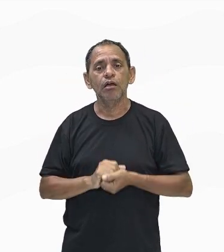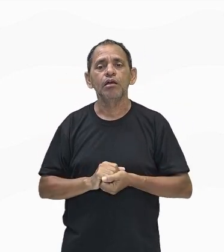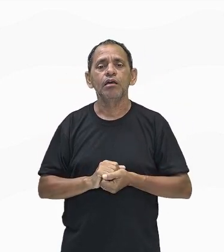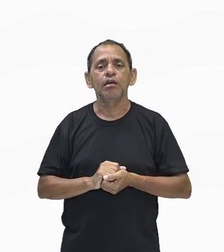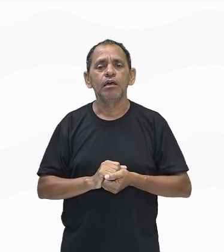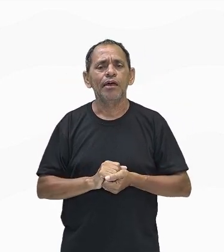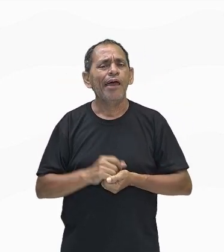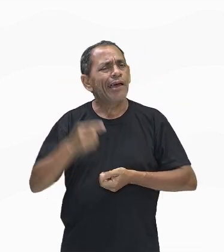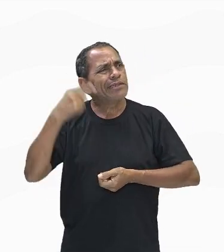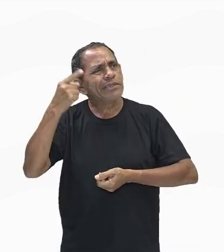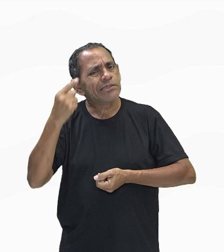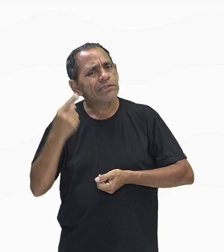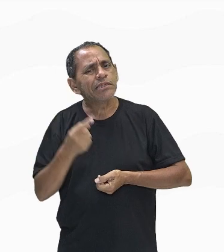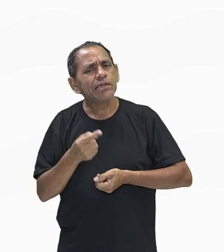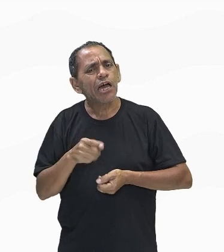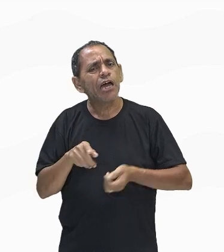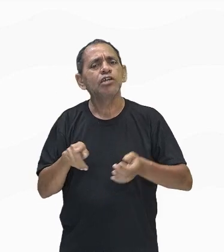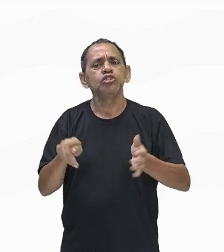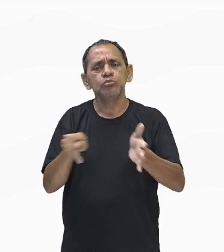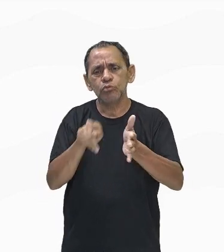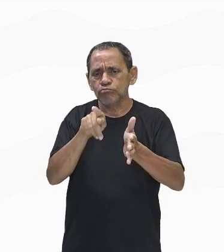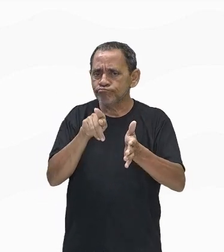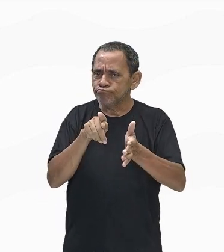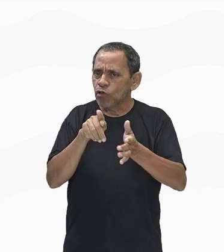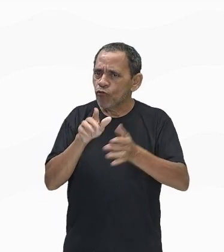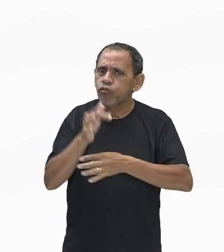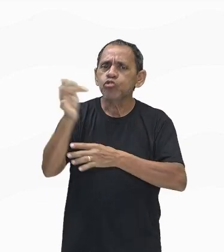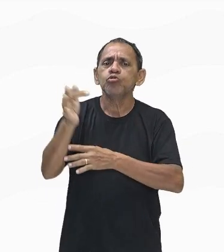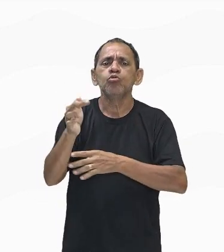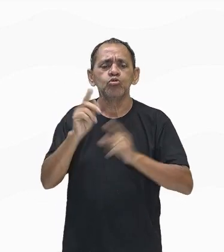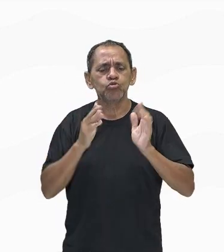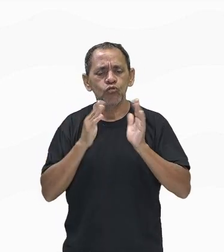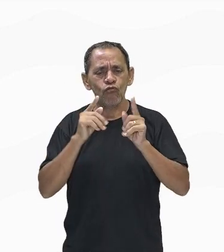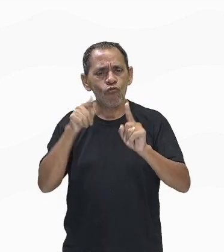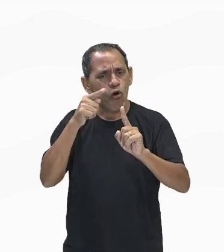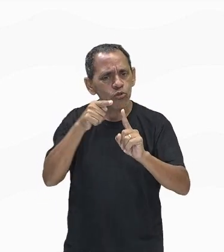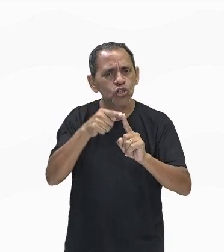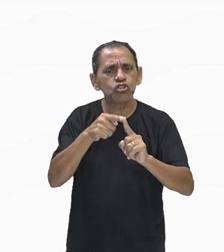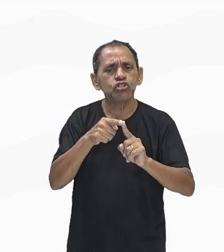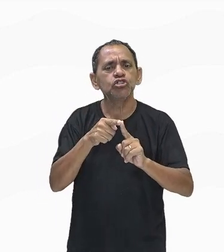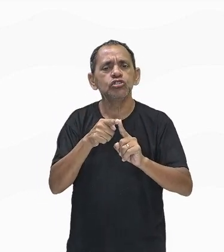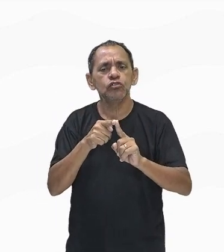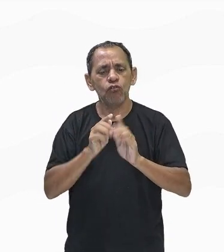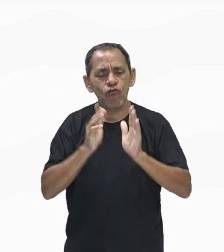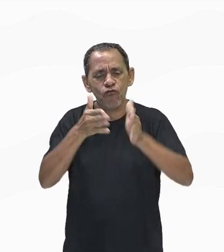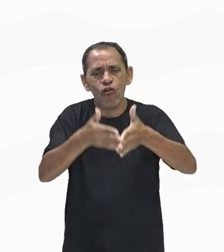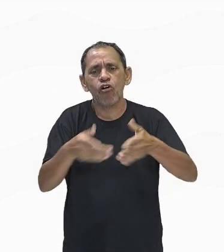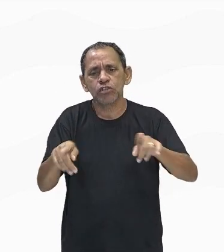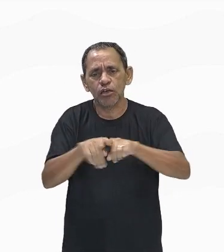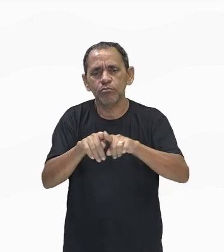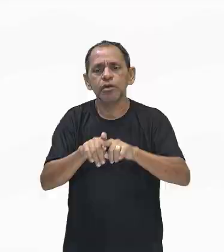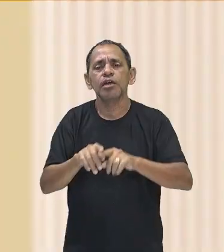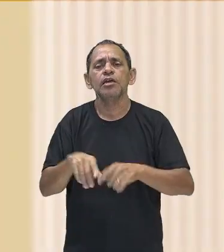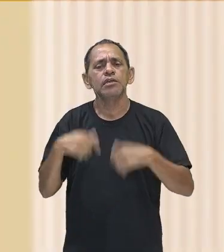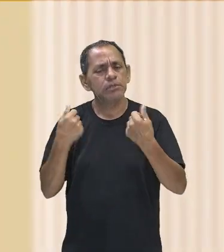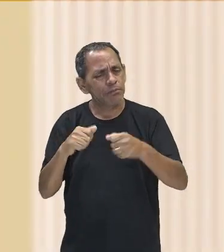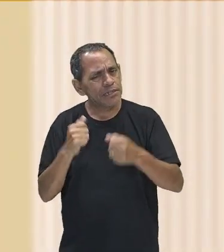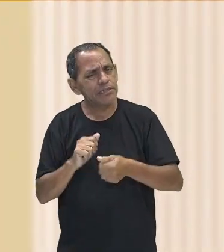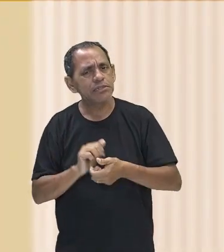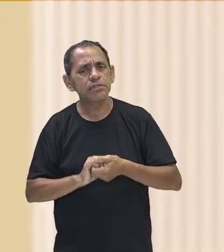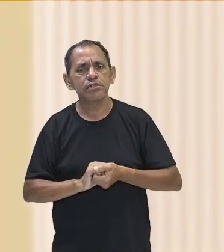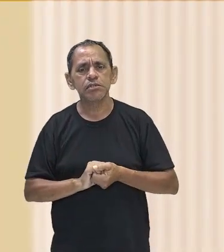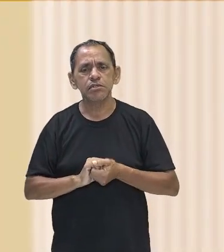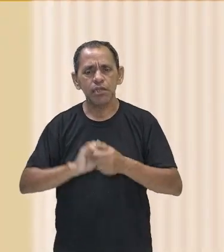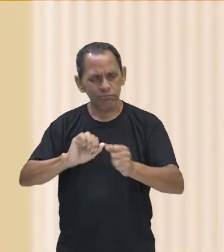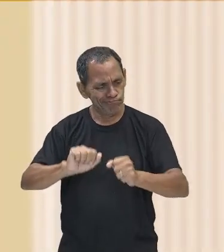propósito é isso, né? É você levantar da cama, mesmo às vezes querendo continuar lá,